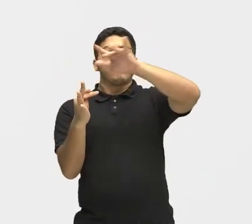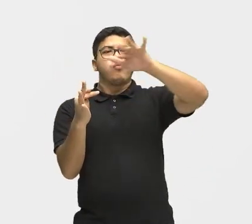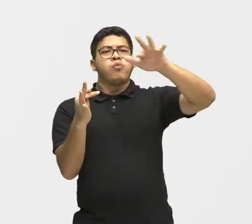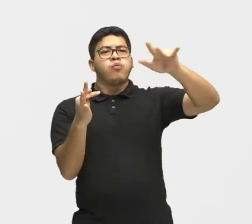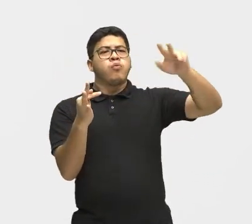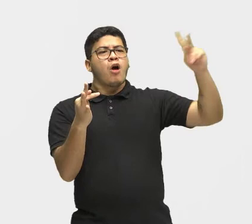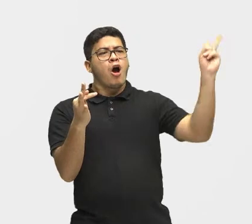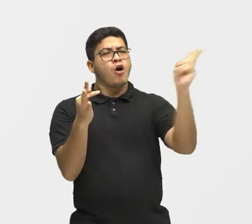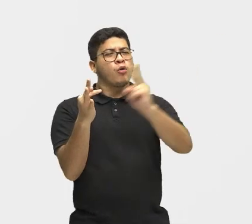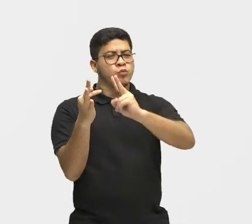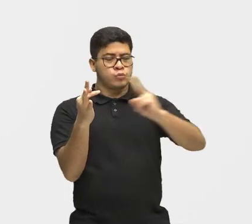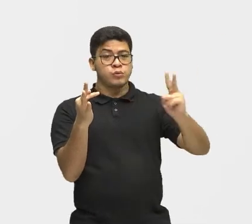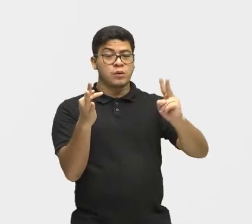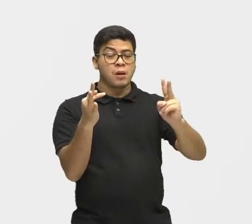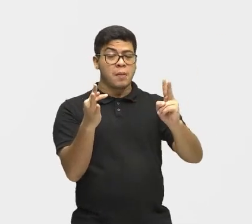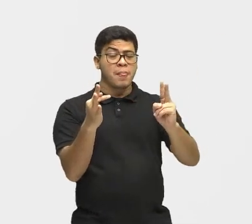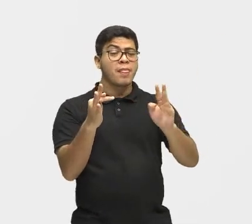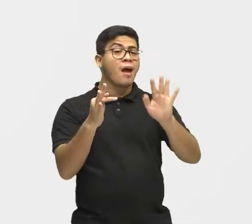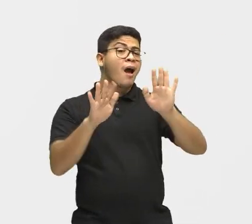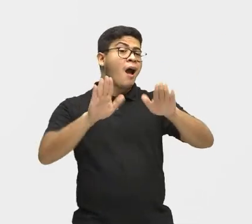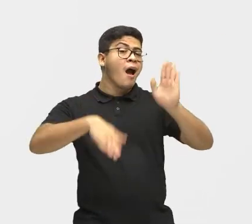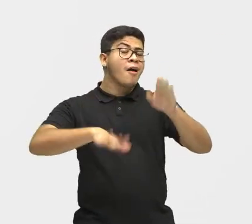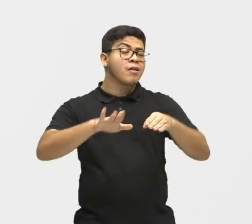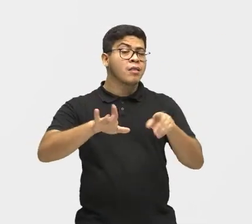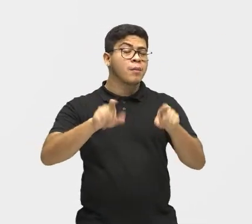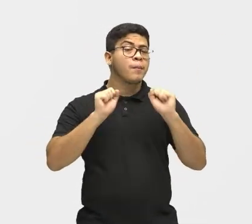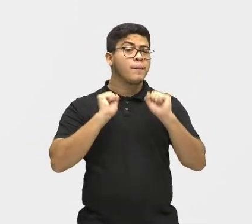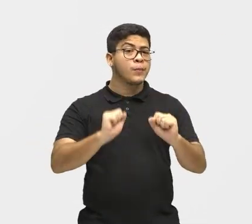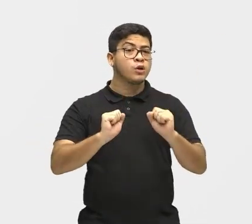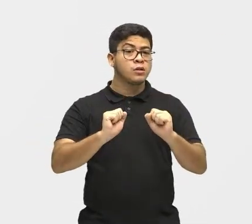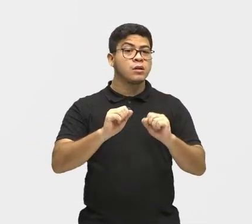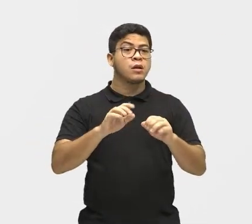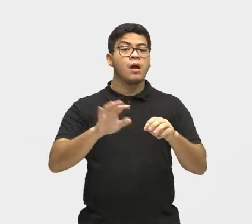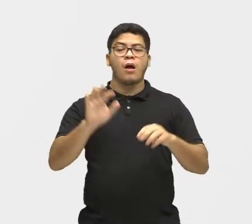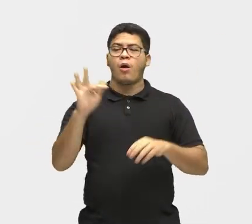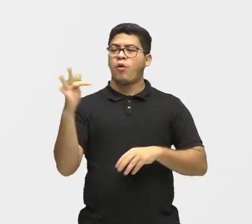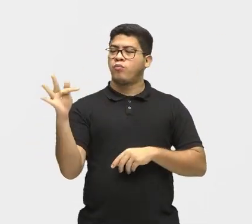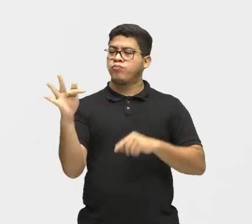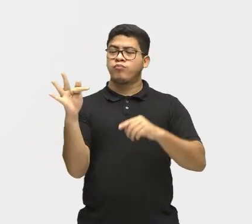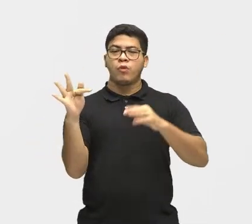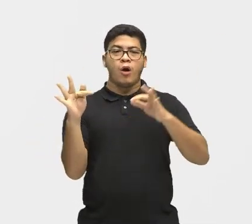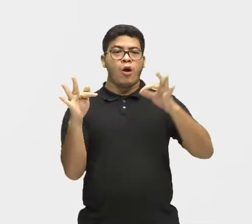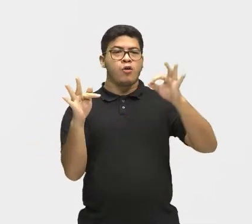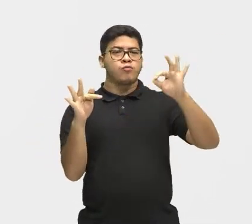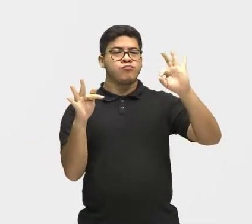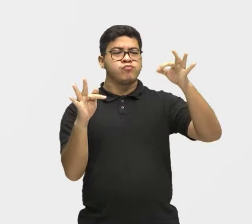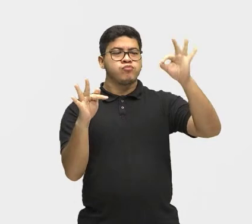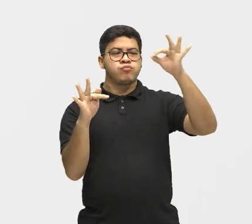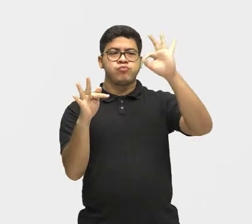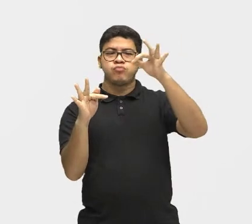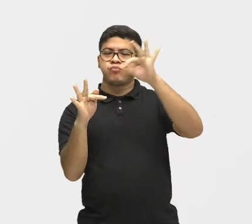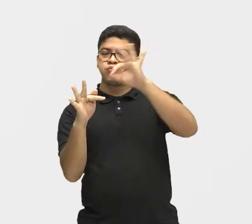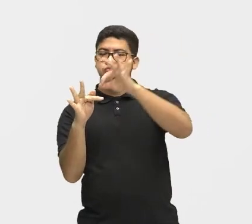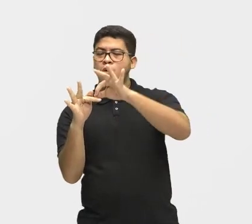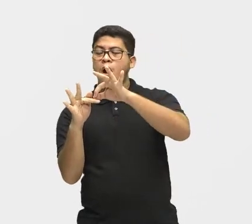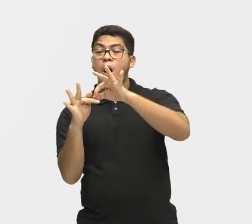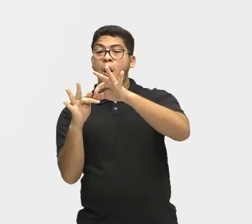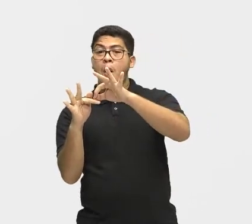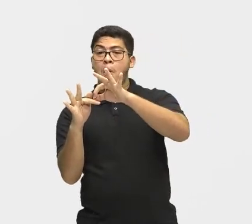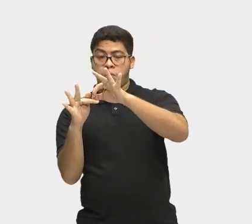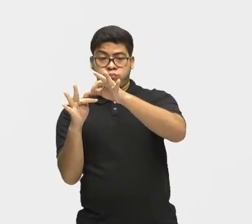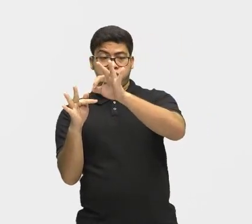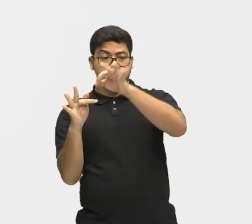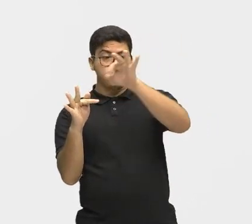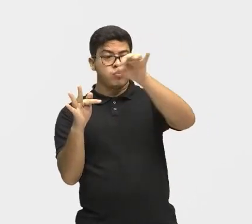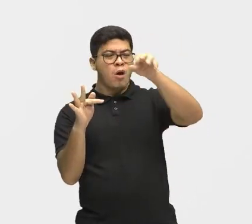a fecundar outra flor, e aí surgir um novo indivíduo. E há uma